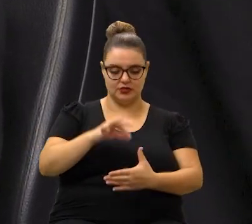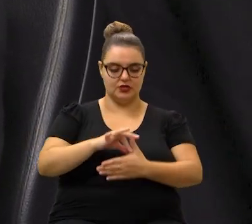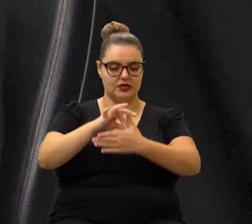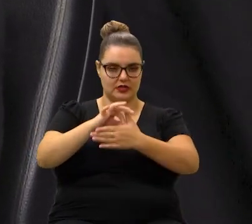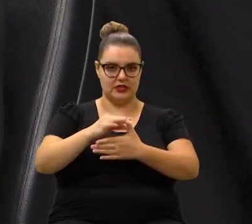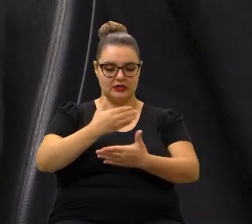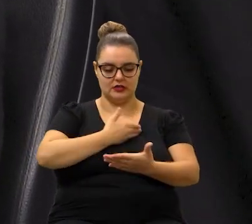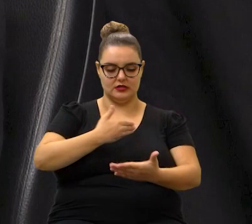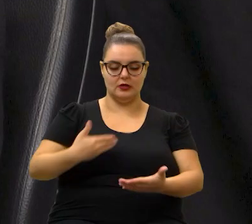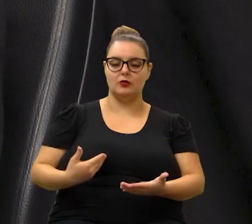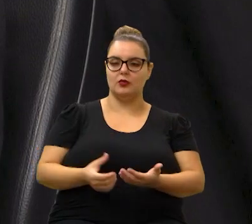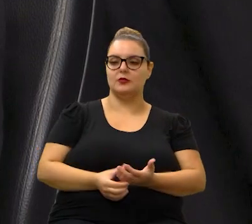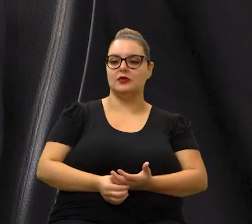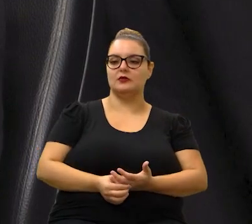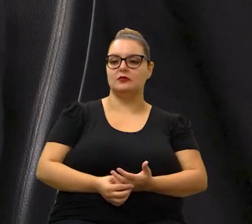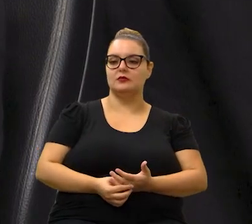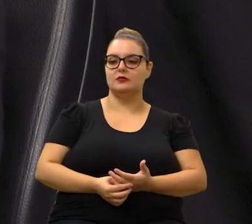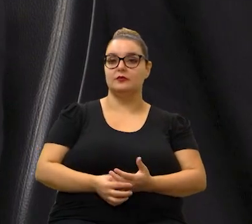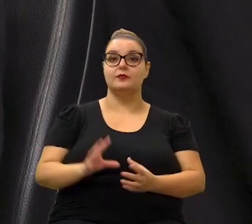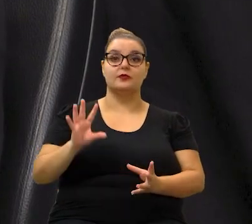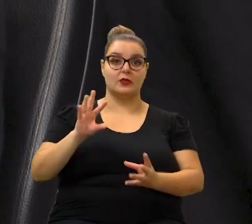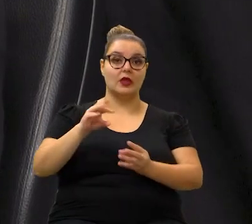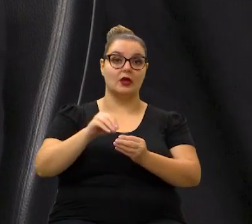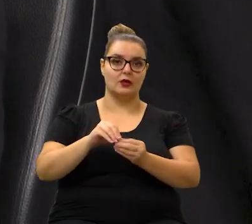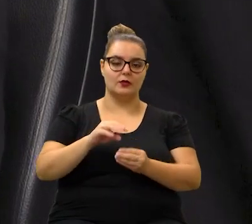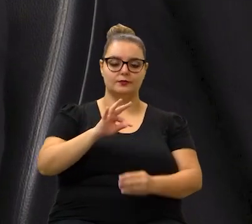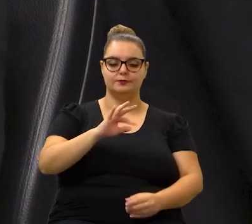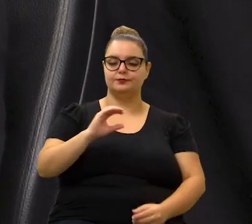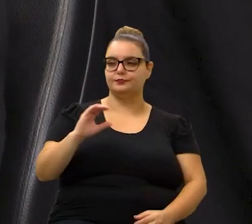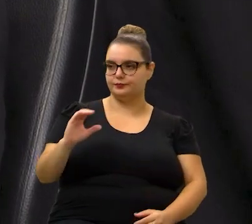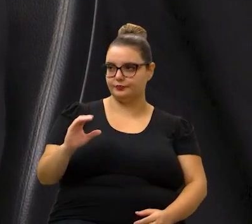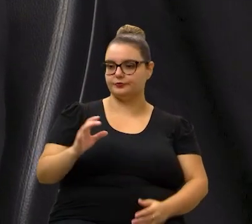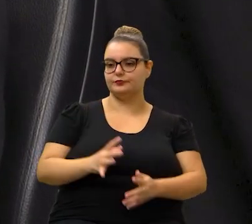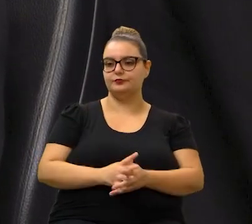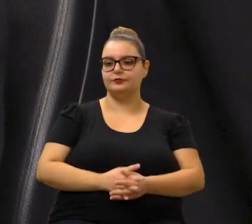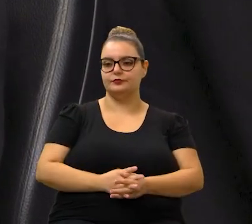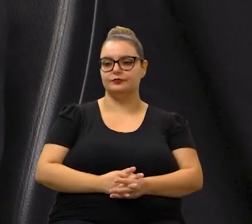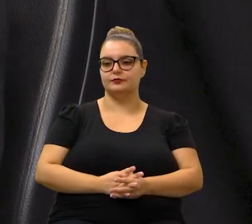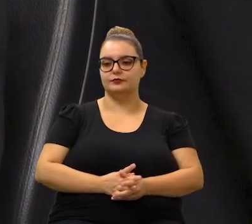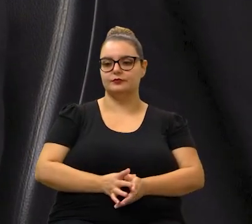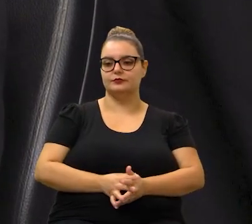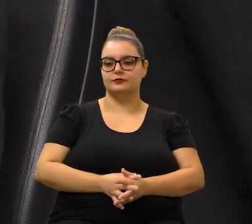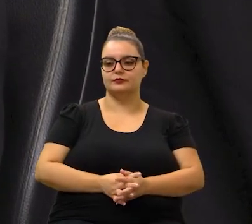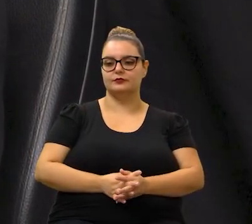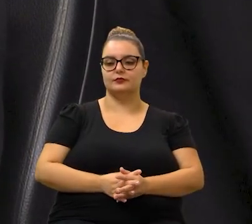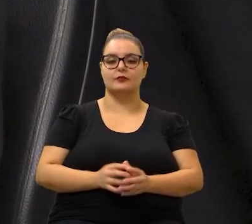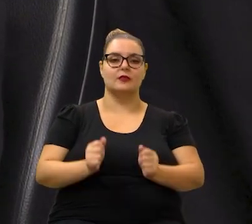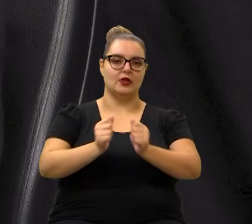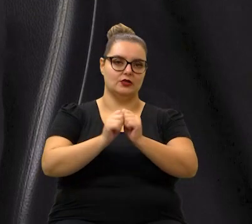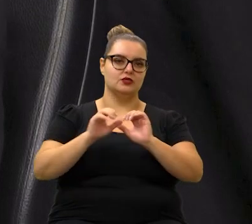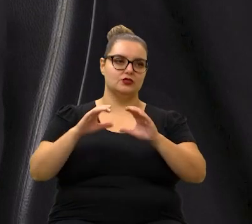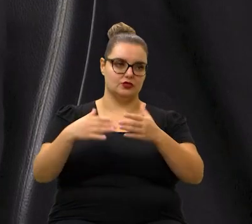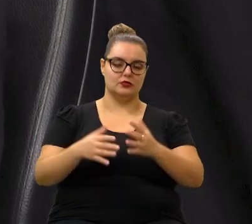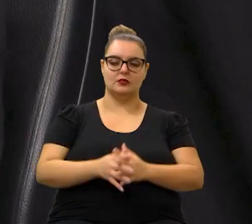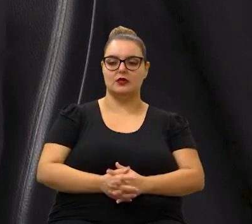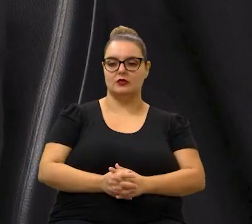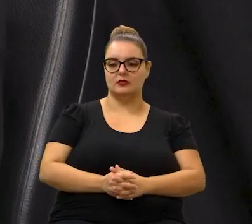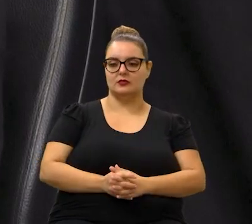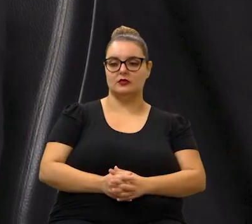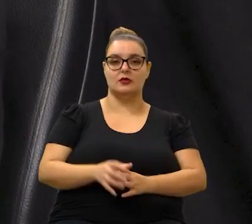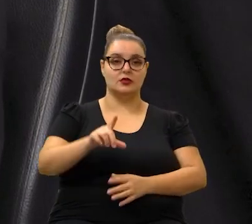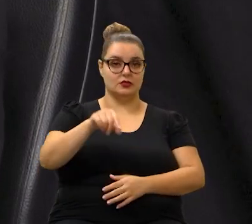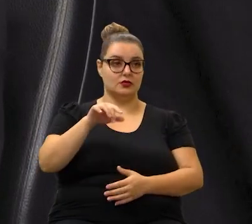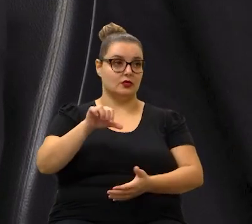pública e a conclusão do TCC era junto à comunidade aí eu escolhi o